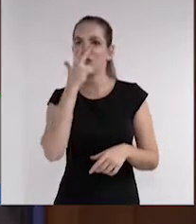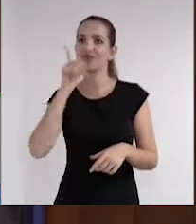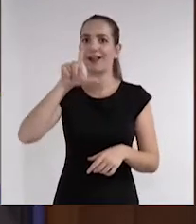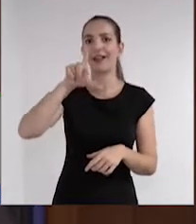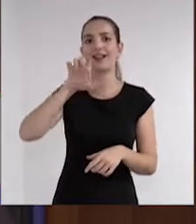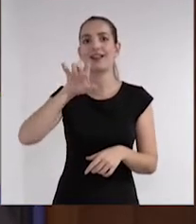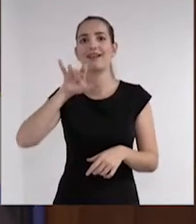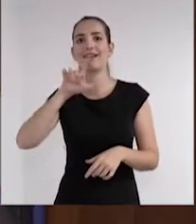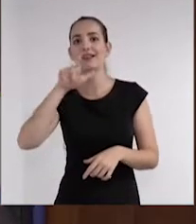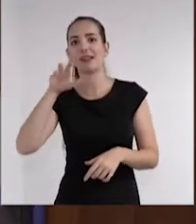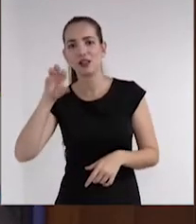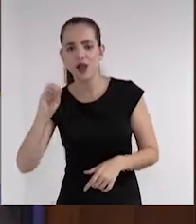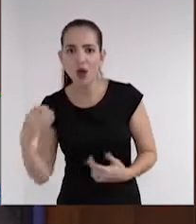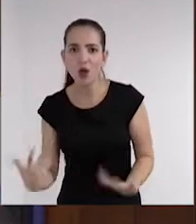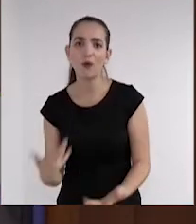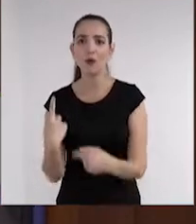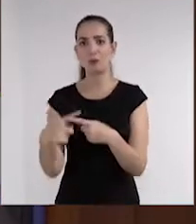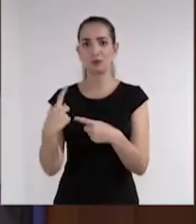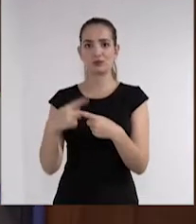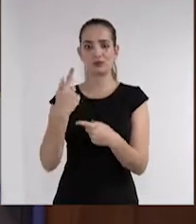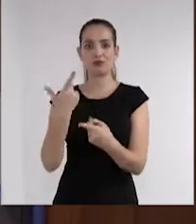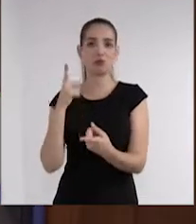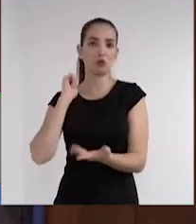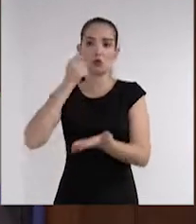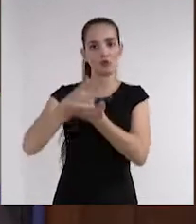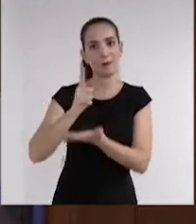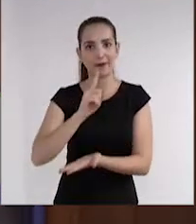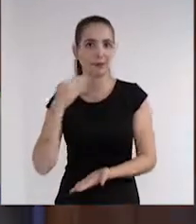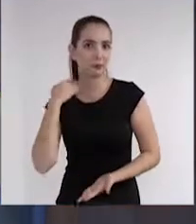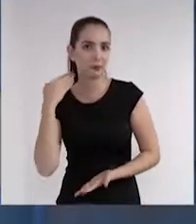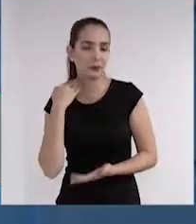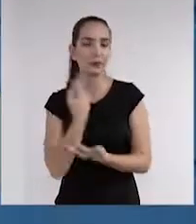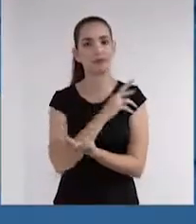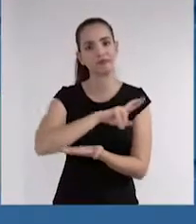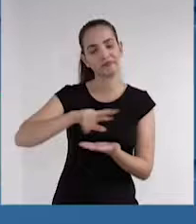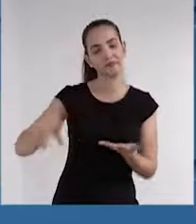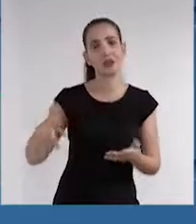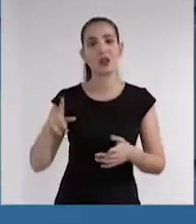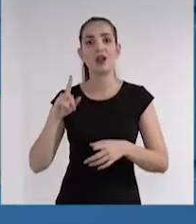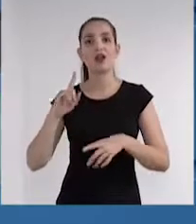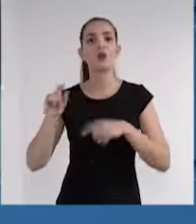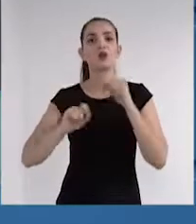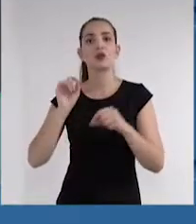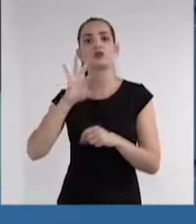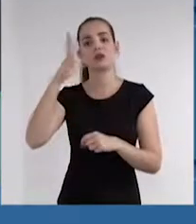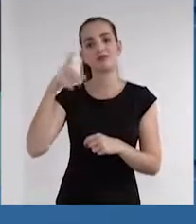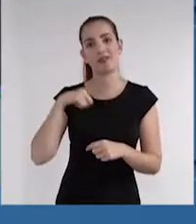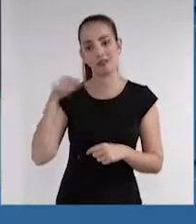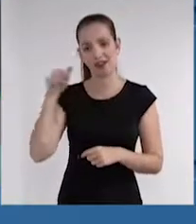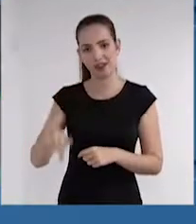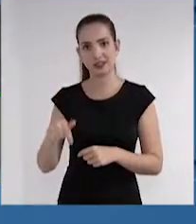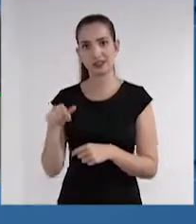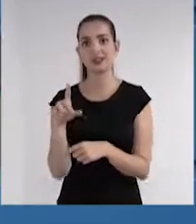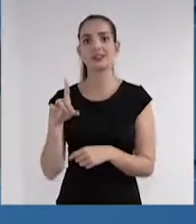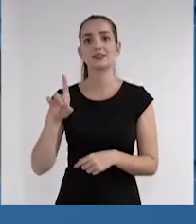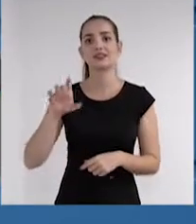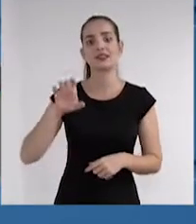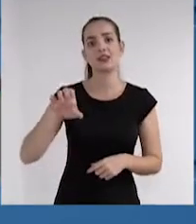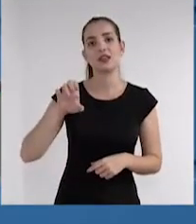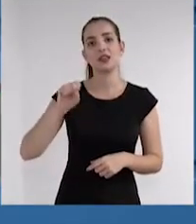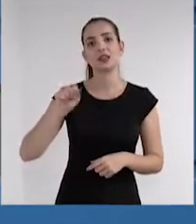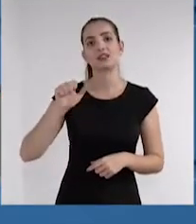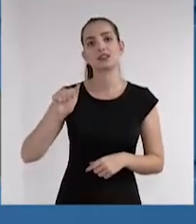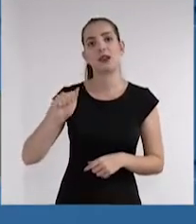tanto esperando o INCRA desapropriar. Depois que desapropria, tira da lona, põe na lona. Eu chamo